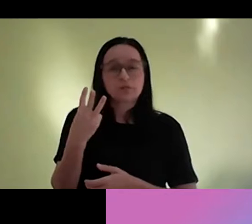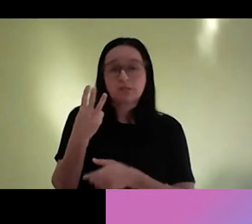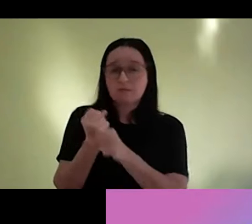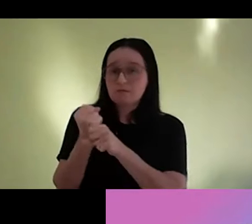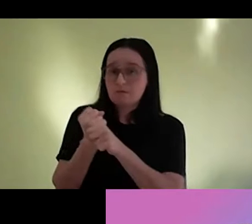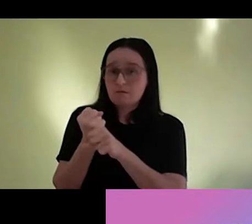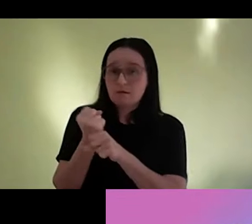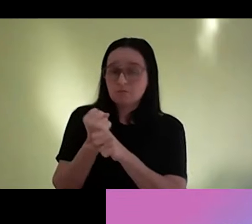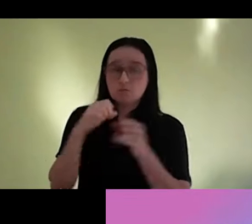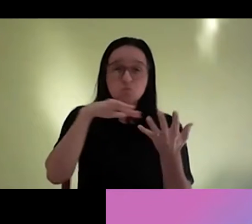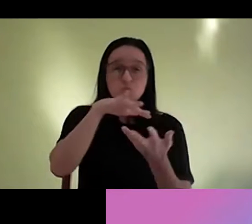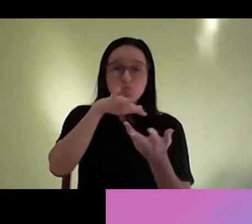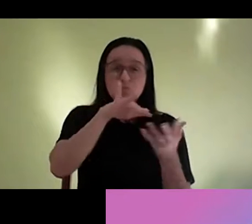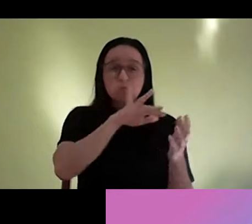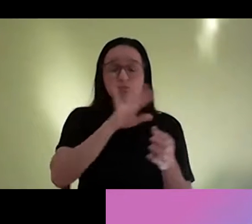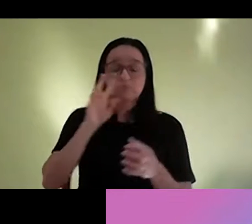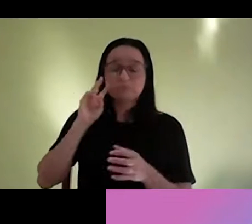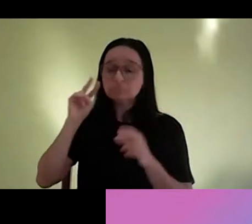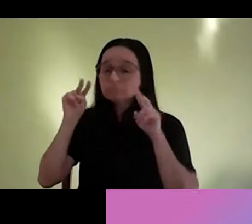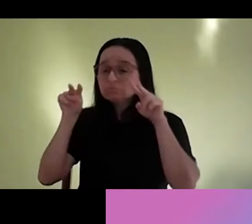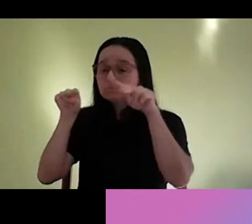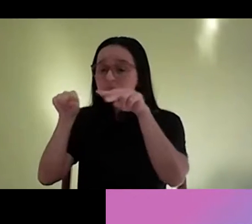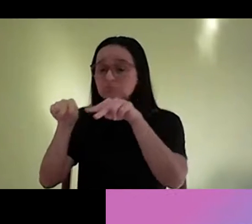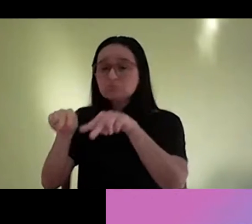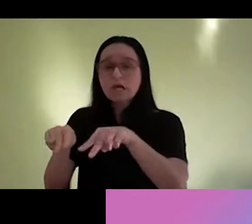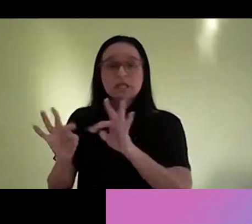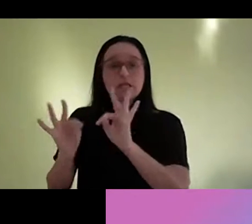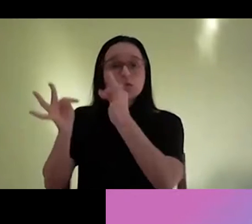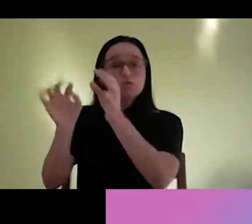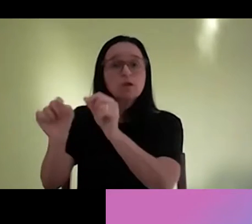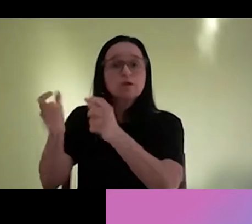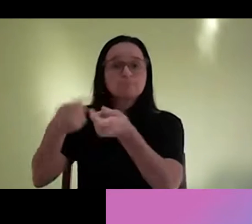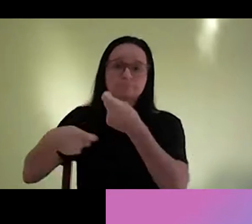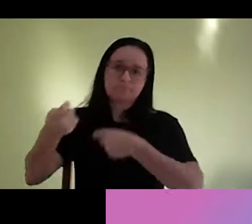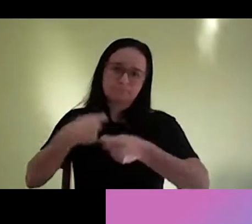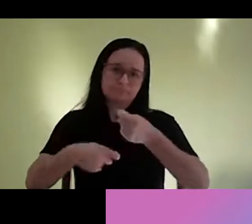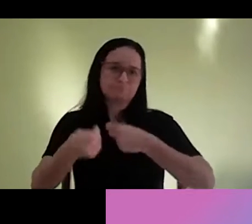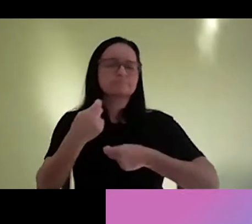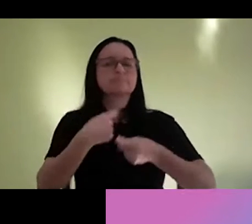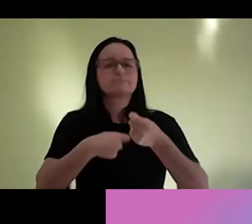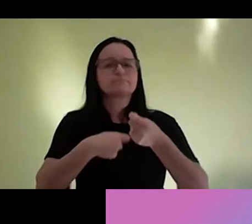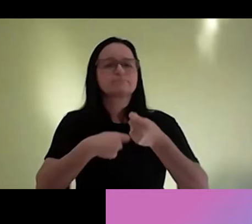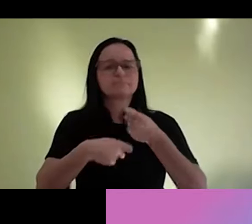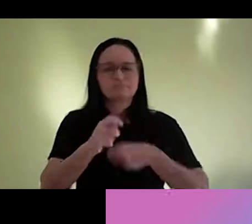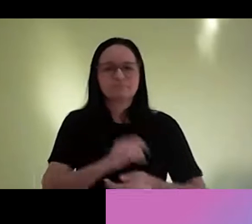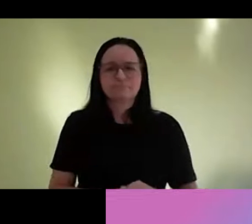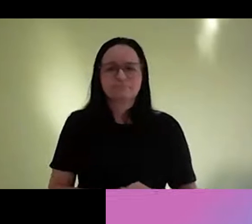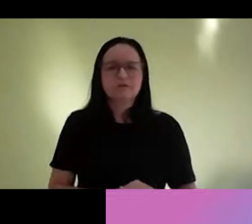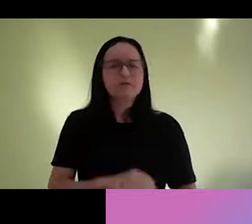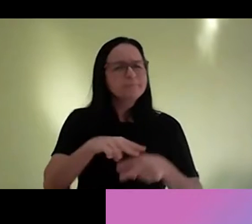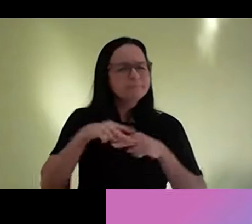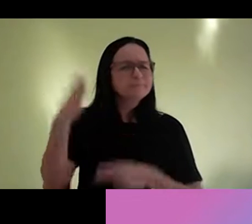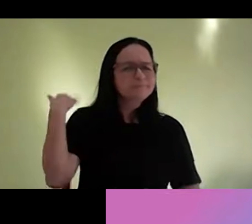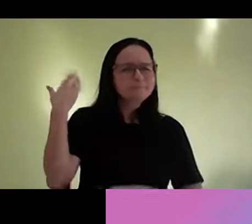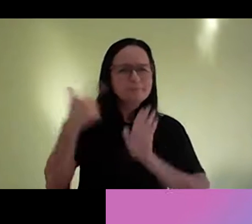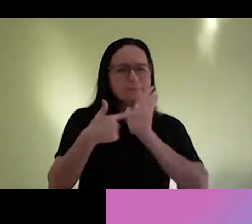olhar a tecnologia para a parte de negócios por isso que quando eu fiz a apresentação lá atrás a gente já estava sendo